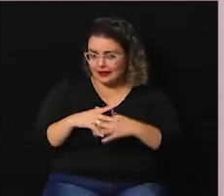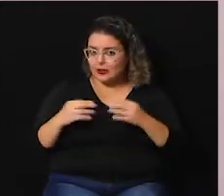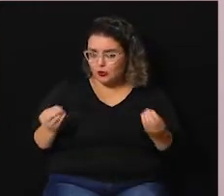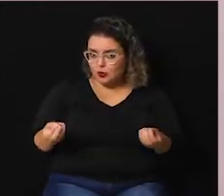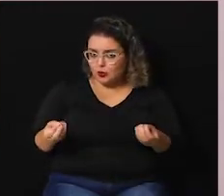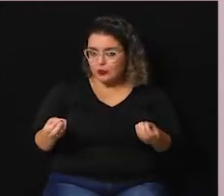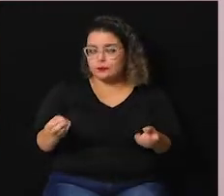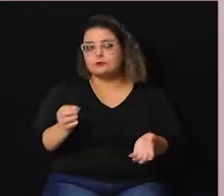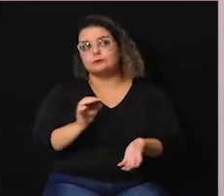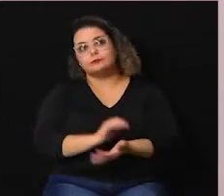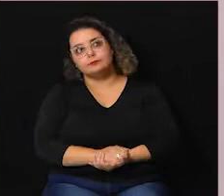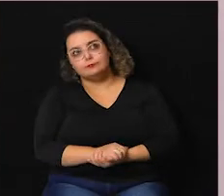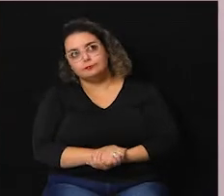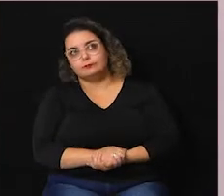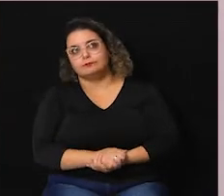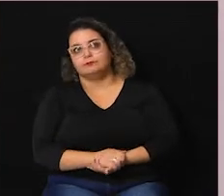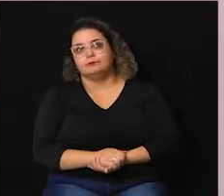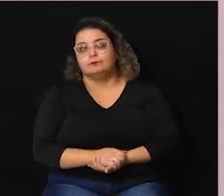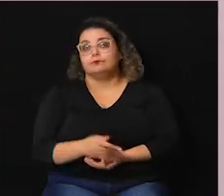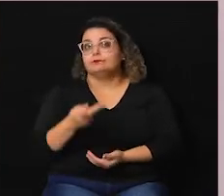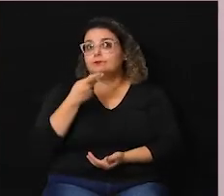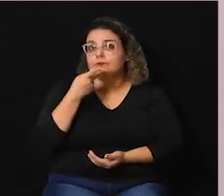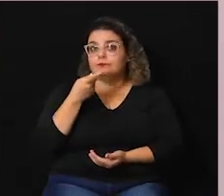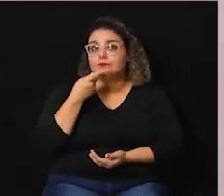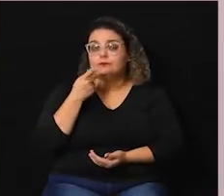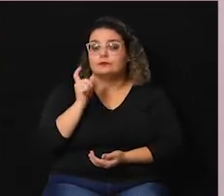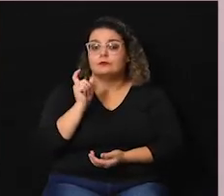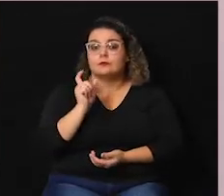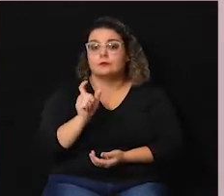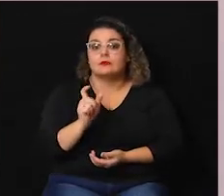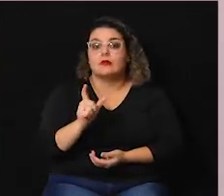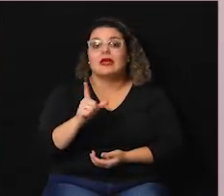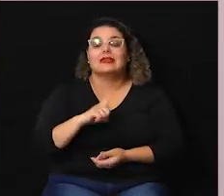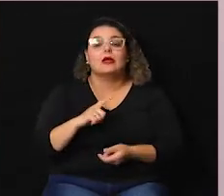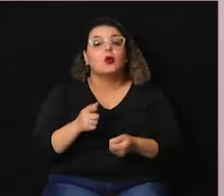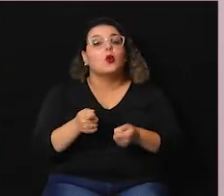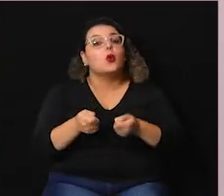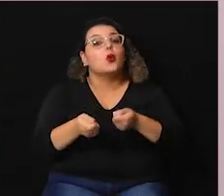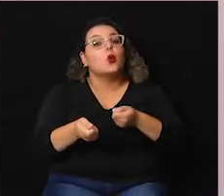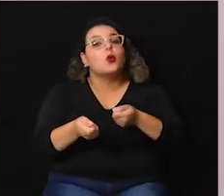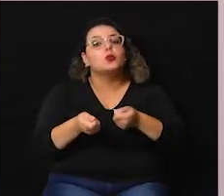Então, eu diria que a palavra exata tem controle.